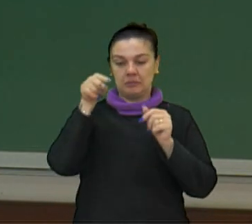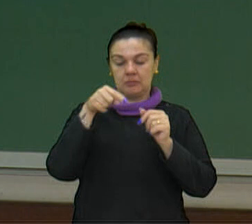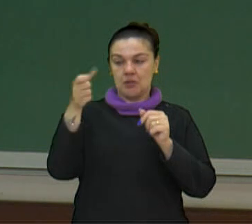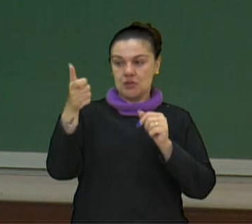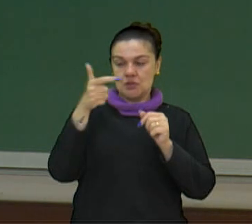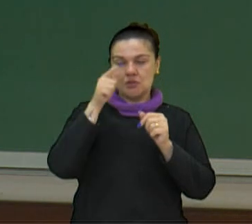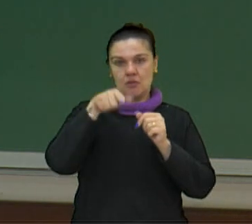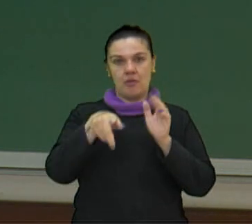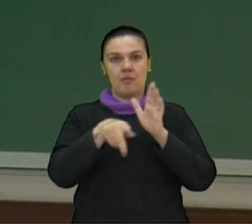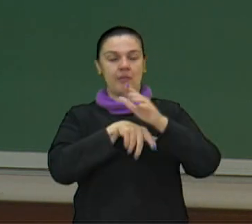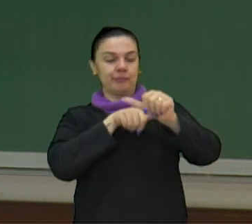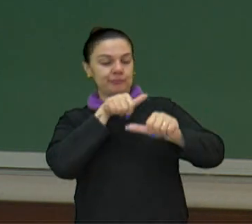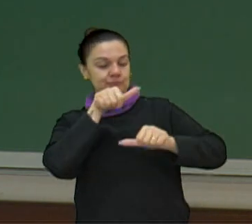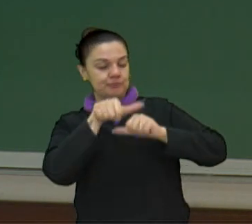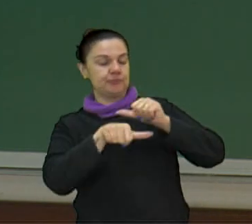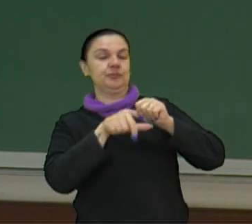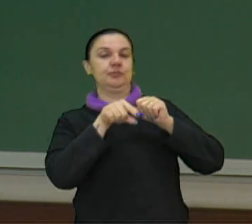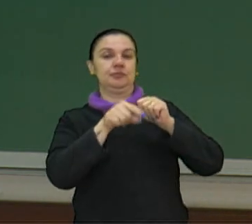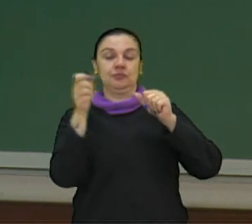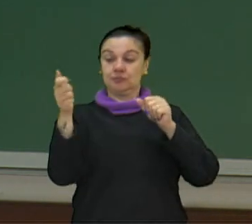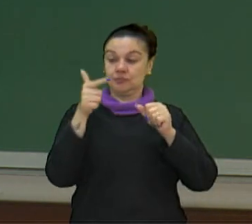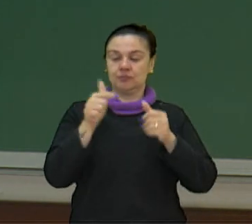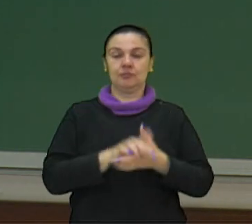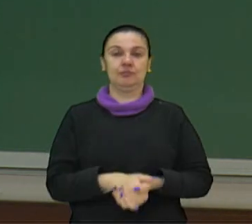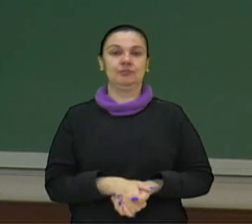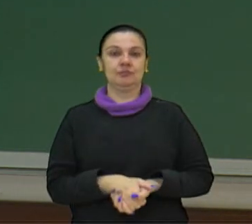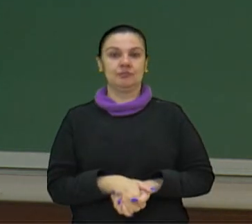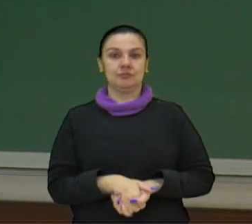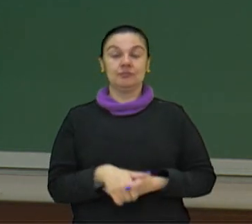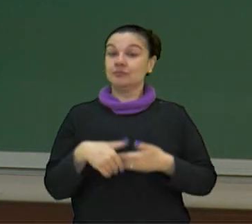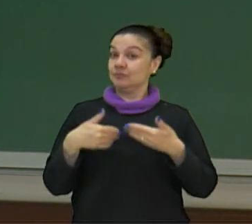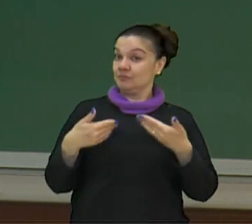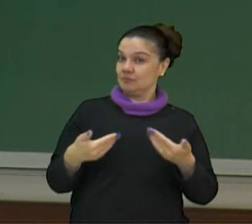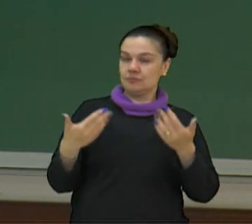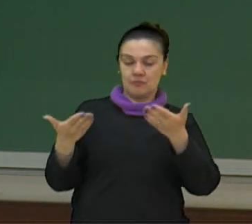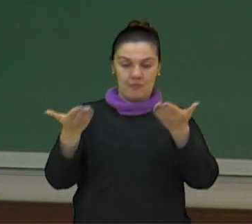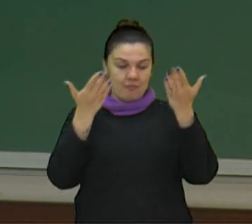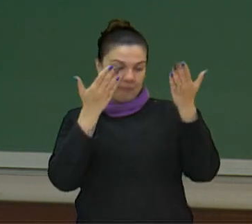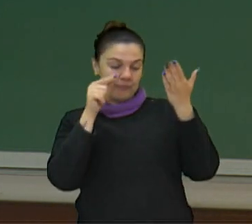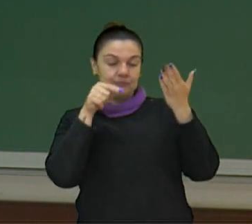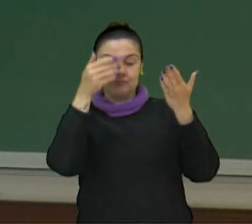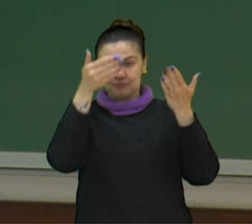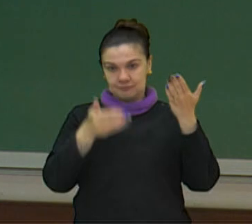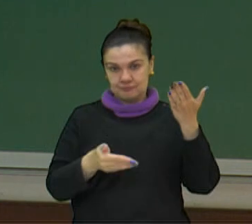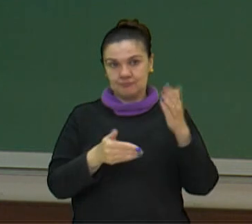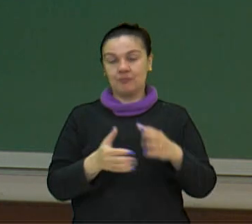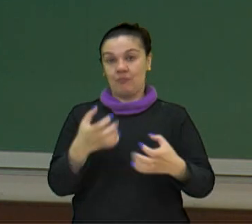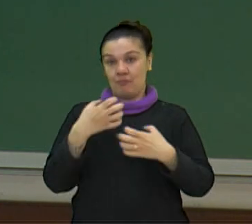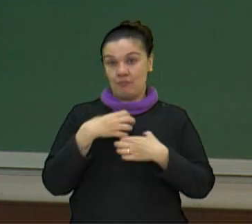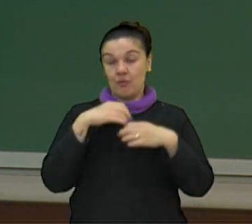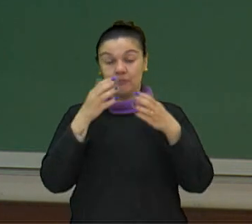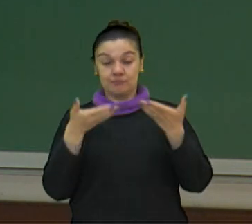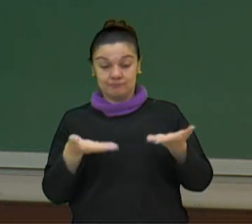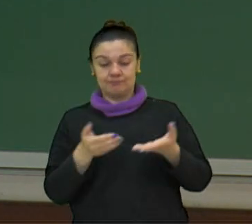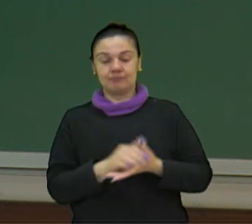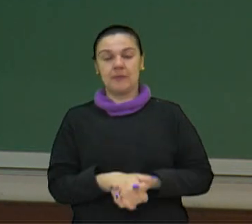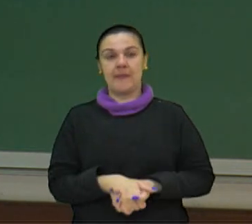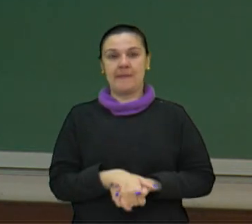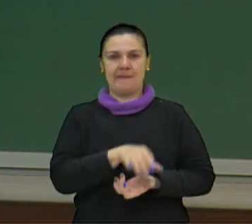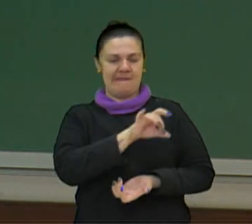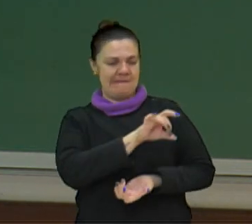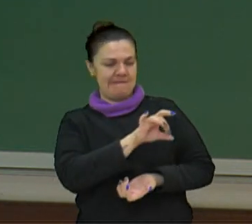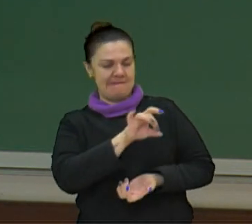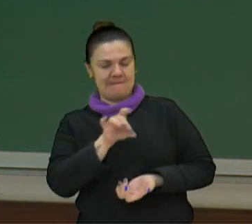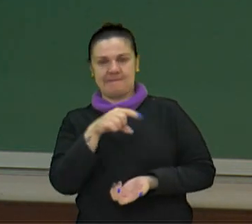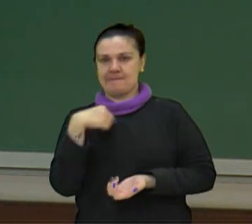Sol são modificações do Sol. Então, por comparação, a gente poderia entender modo dessa forma. Cada um